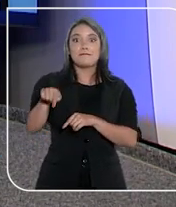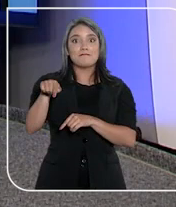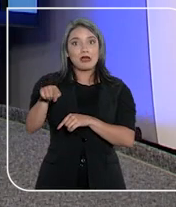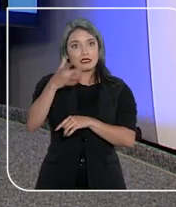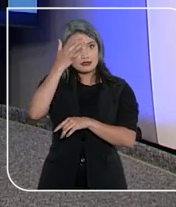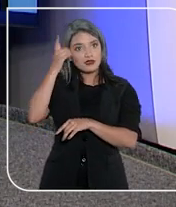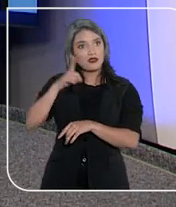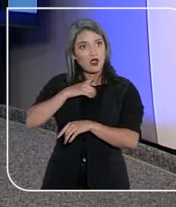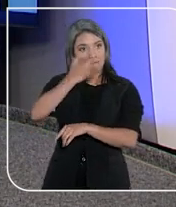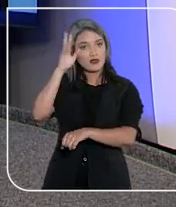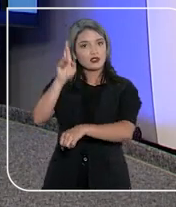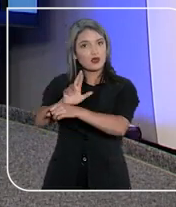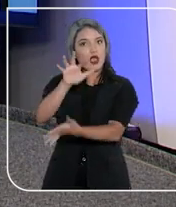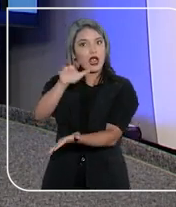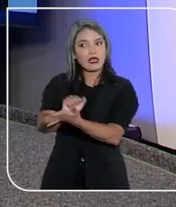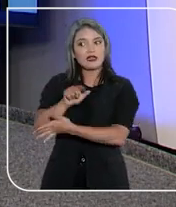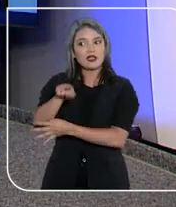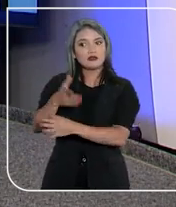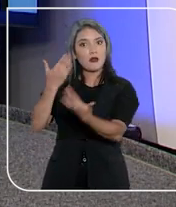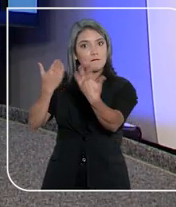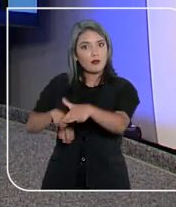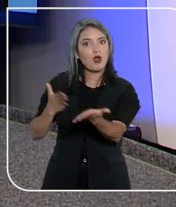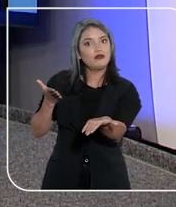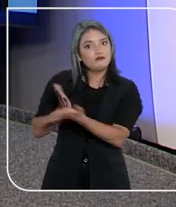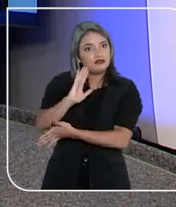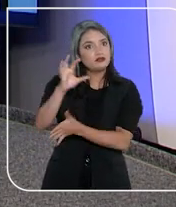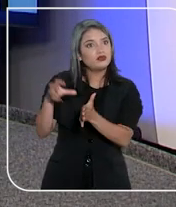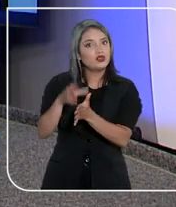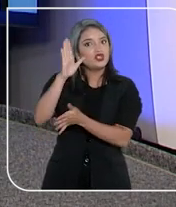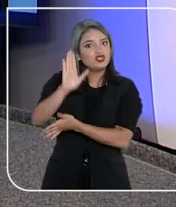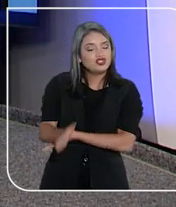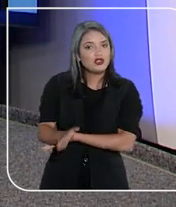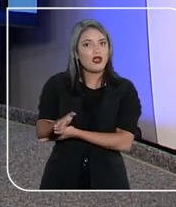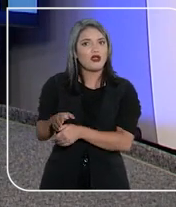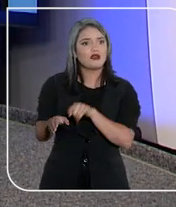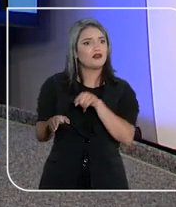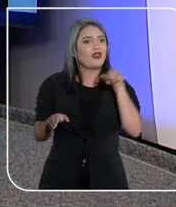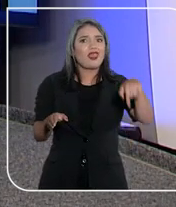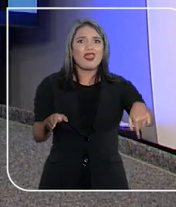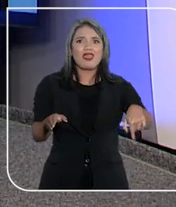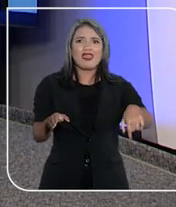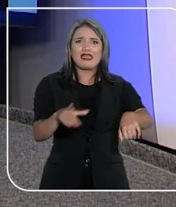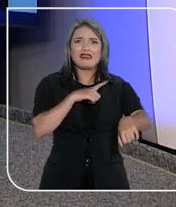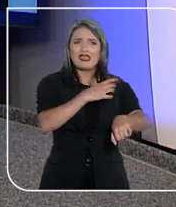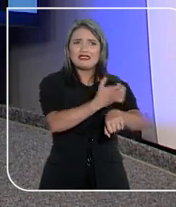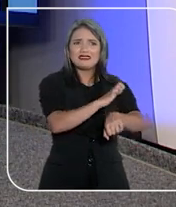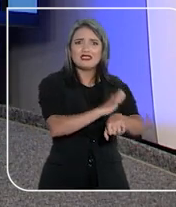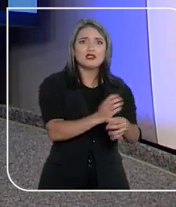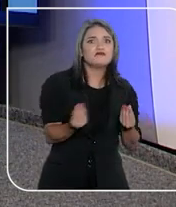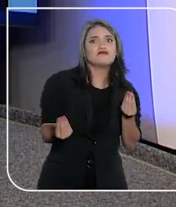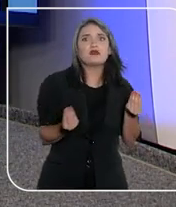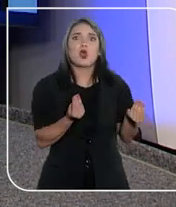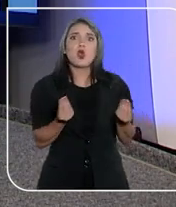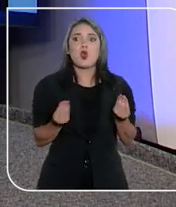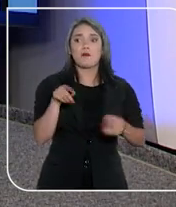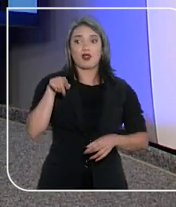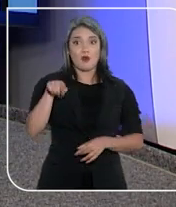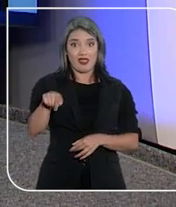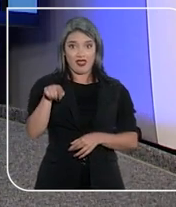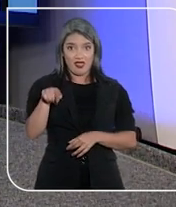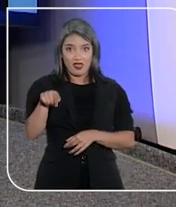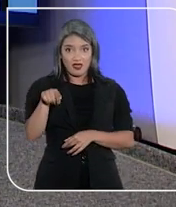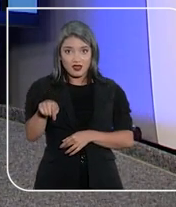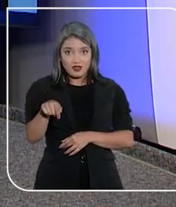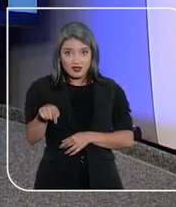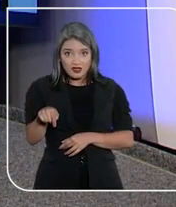de reserva que poderiam estar nesse lugar, e aí, o que tem que ser feito? Qual a legalidade de esse candidato do cadastro